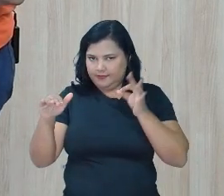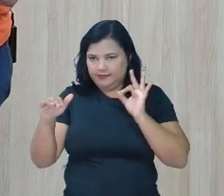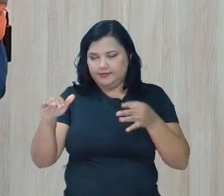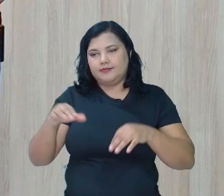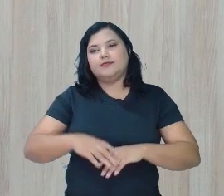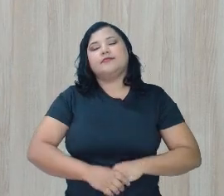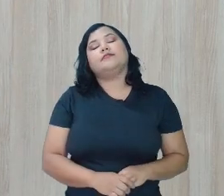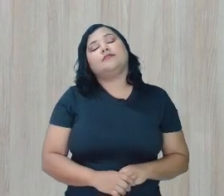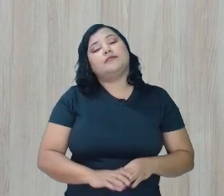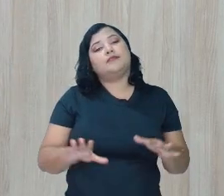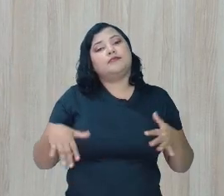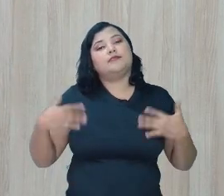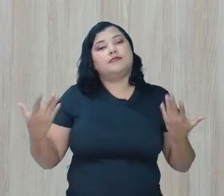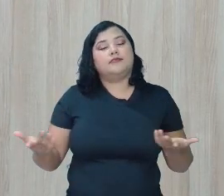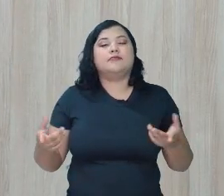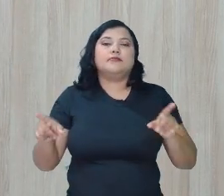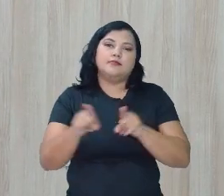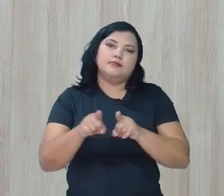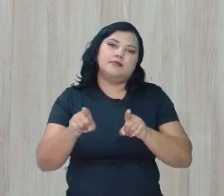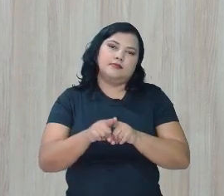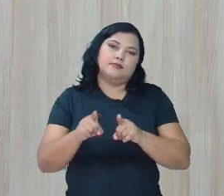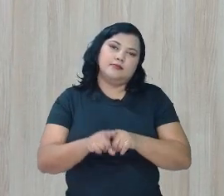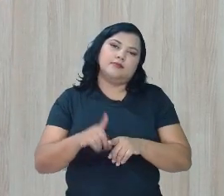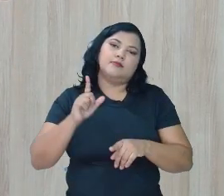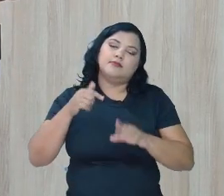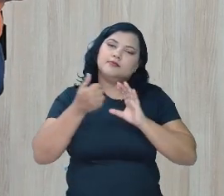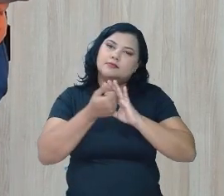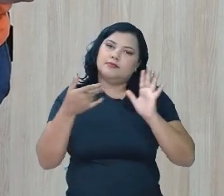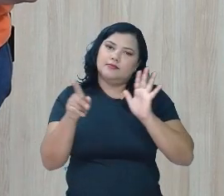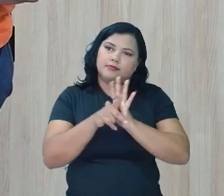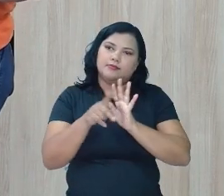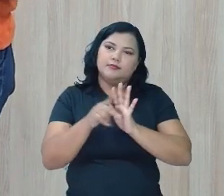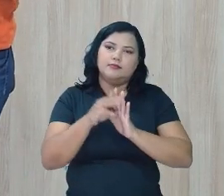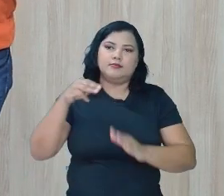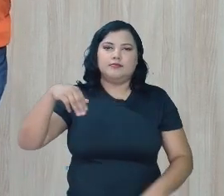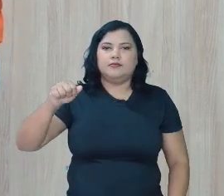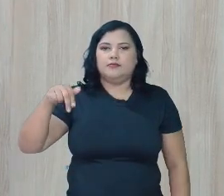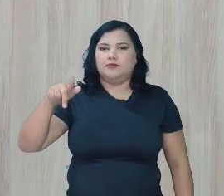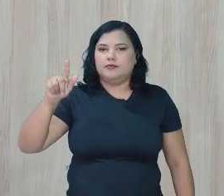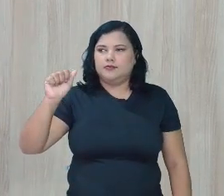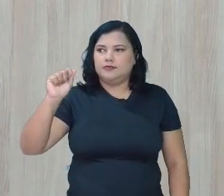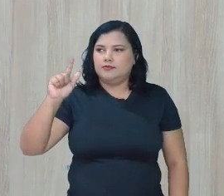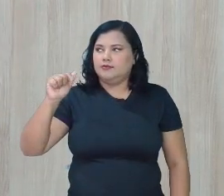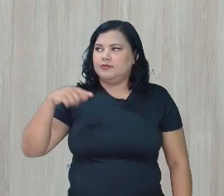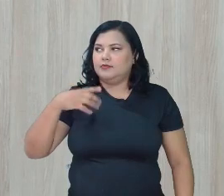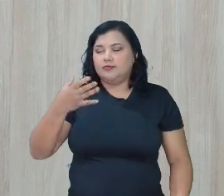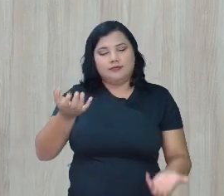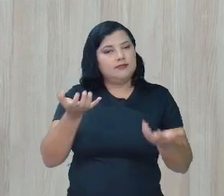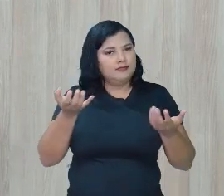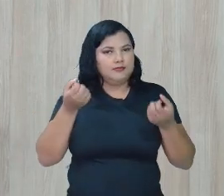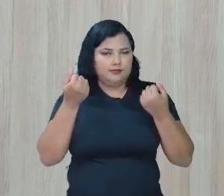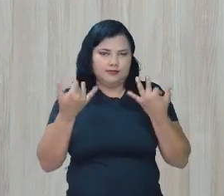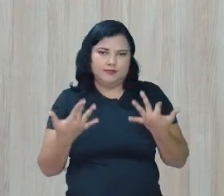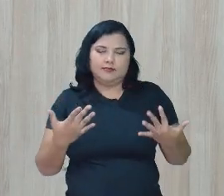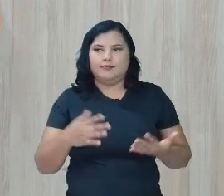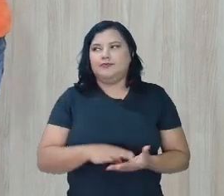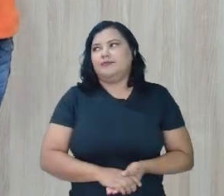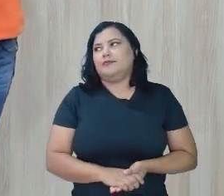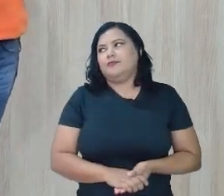isso também é uma das características. Professora Viviane, quer comentar alguma coisa sobre